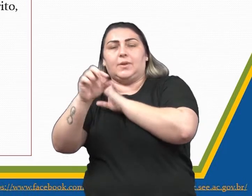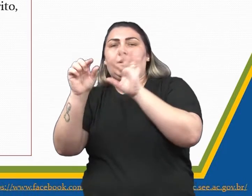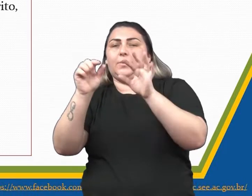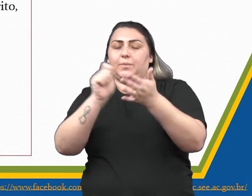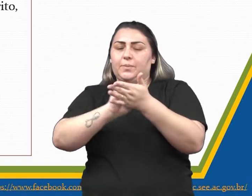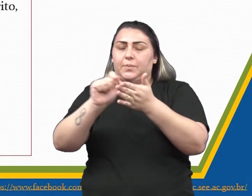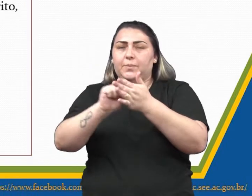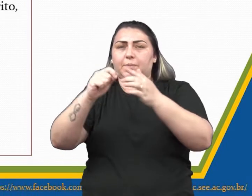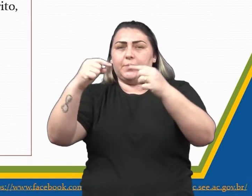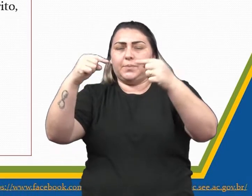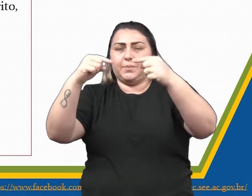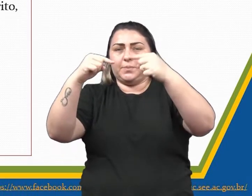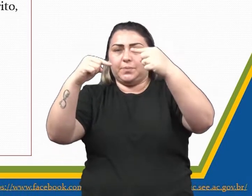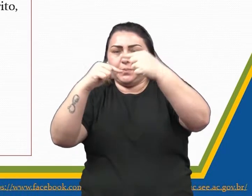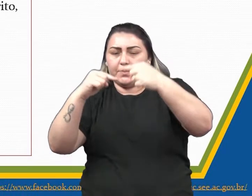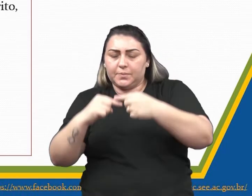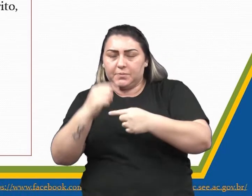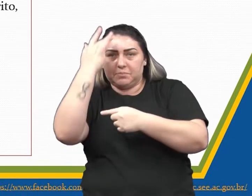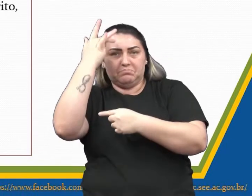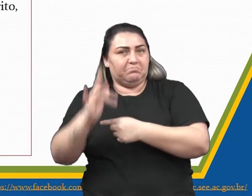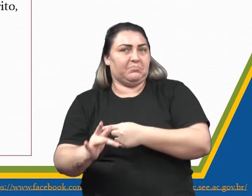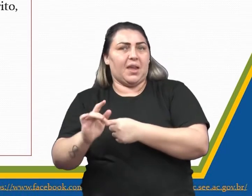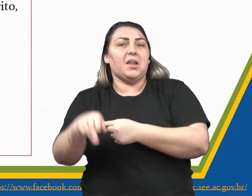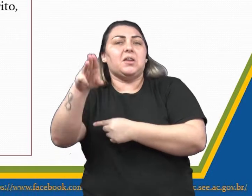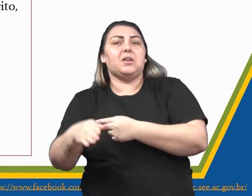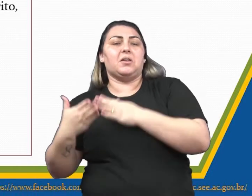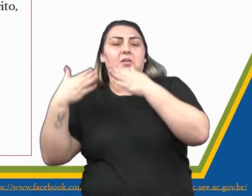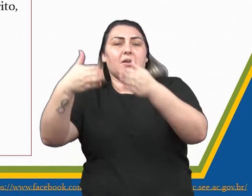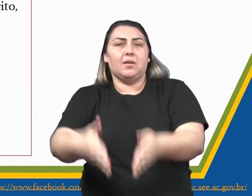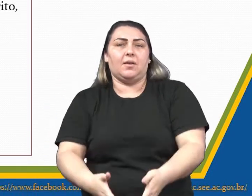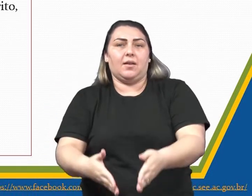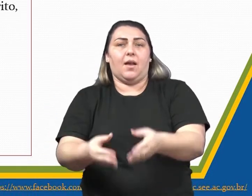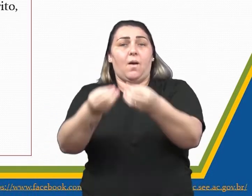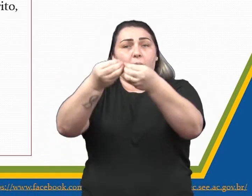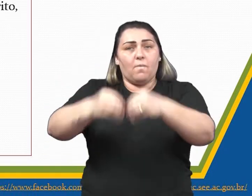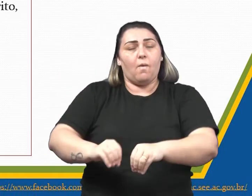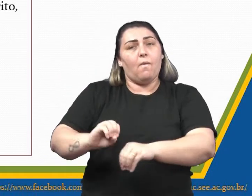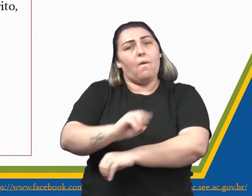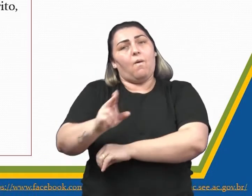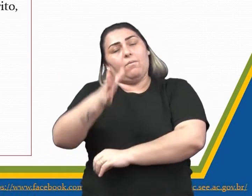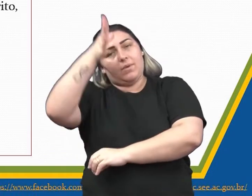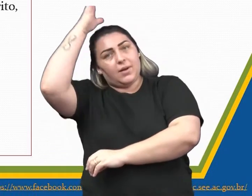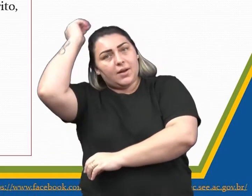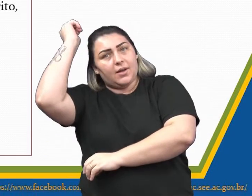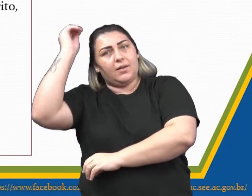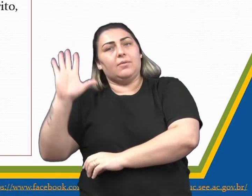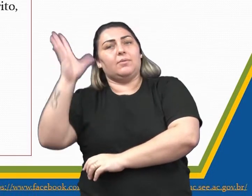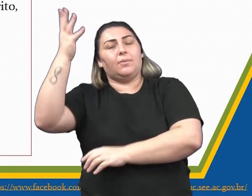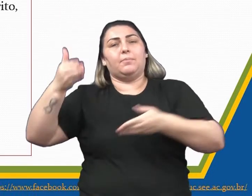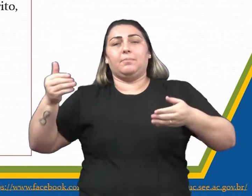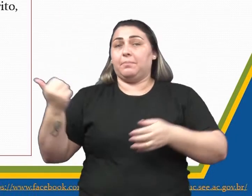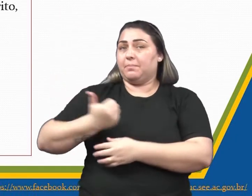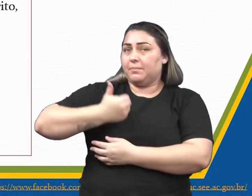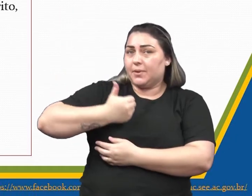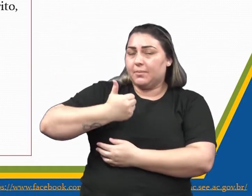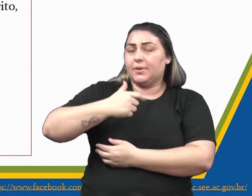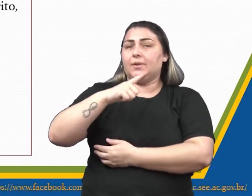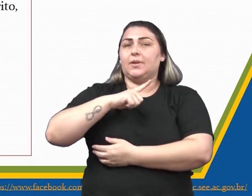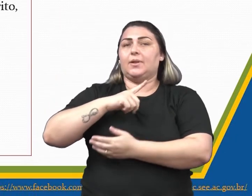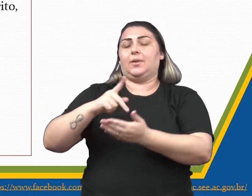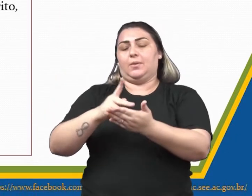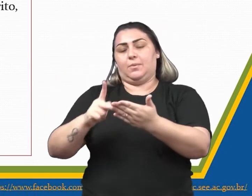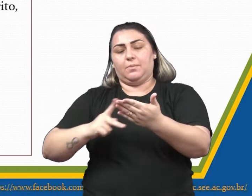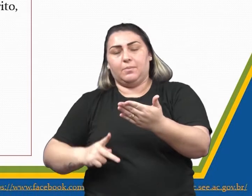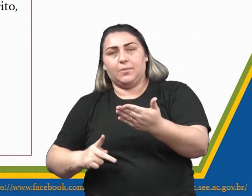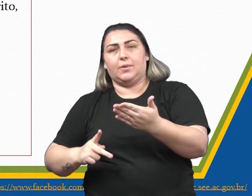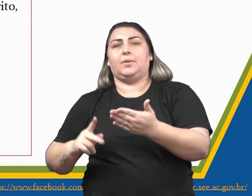sem nunca saber direito quem veio primeiro, o ovo ou a galinha. Aí nós temos outro poema, que também do